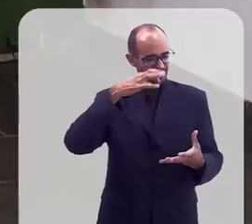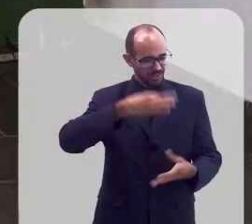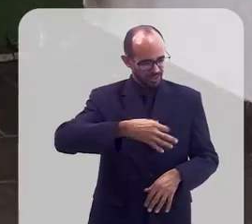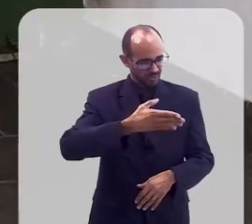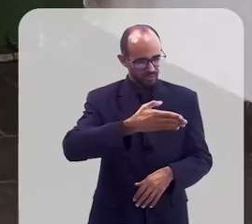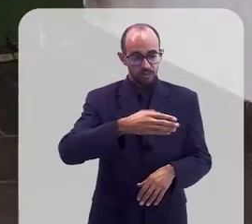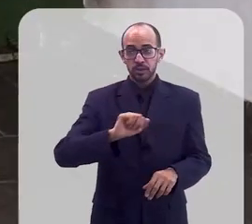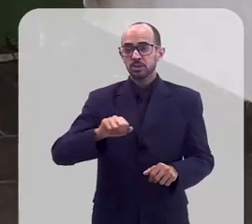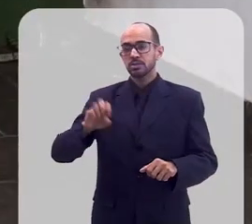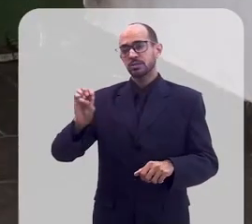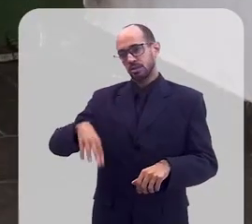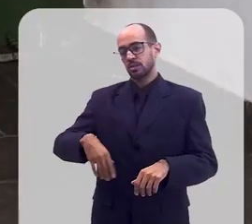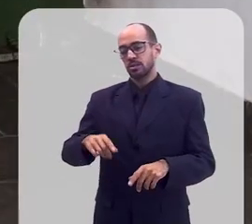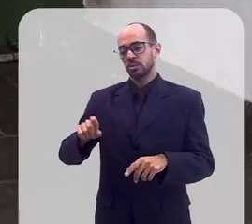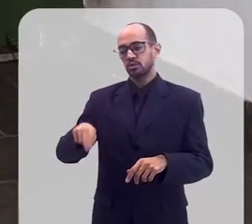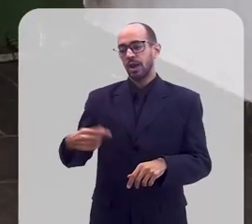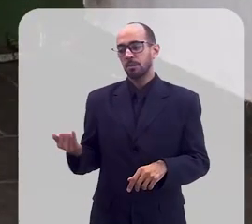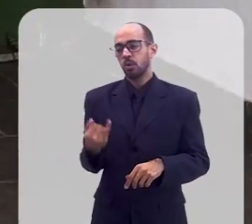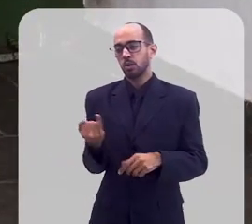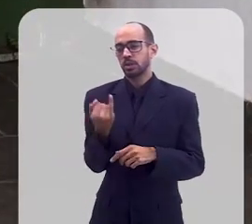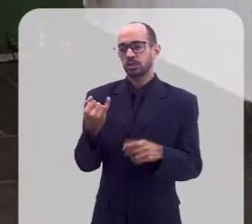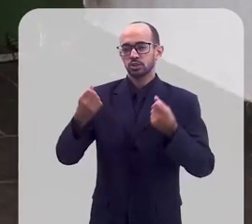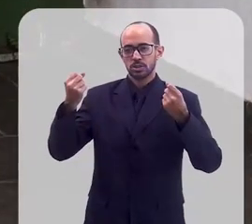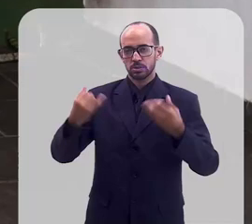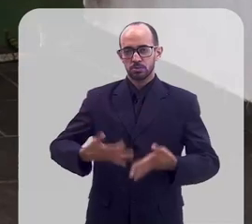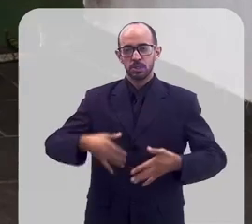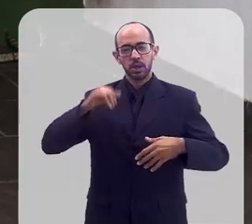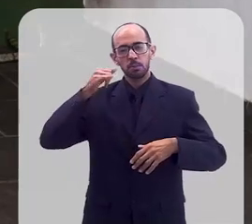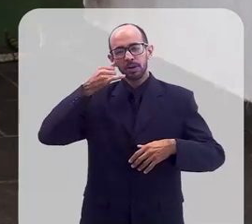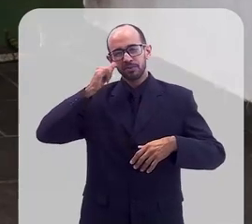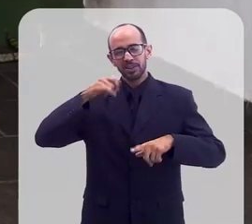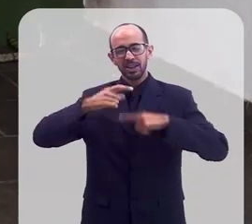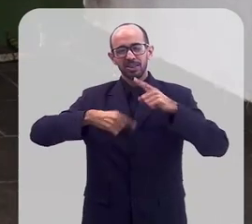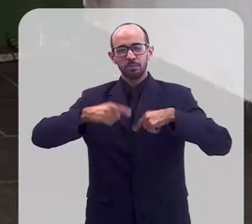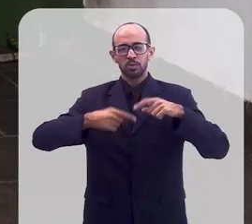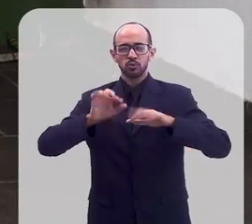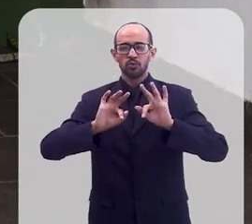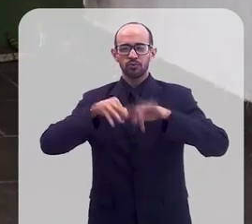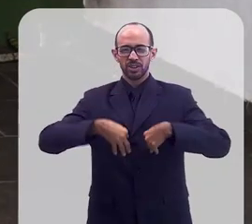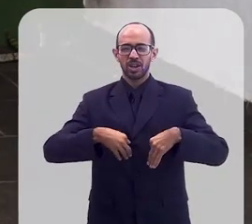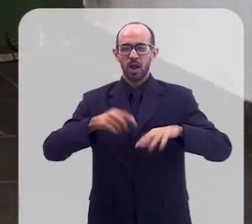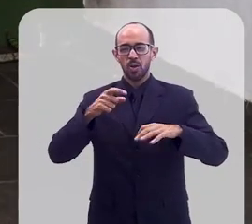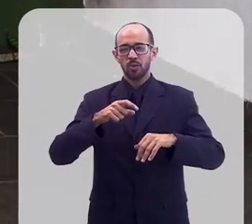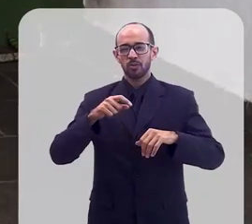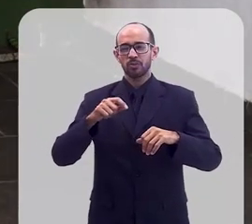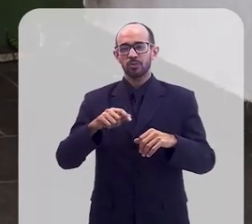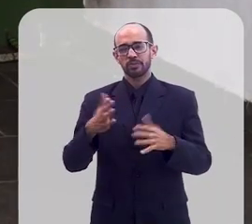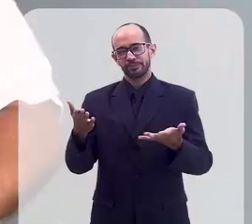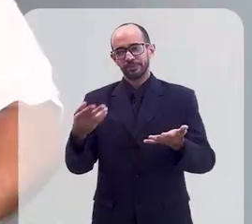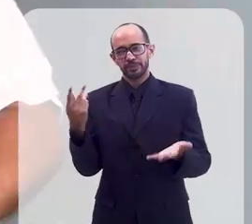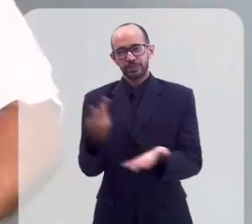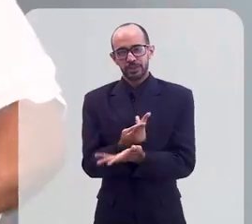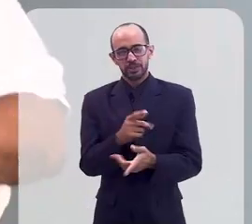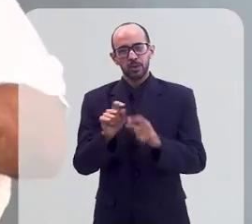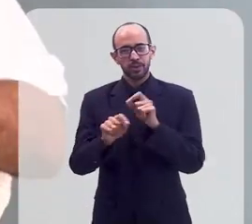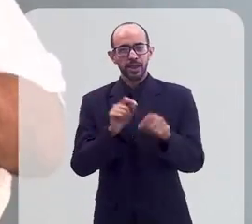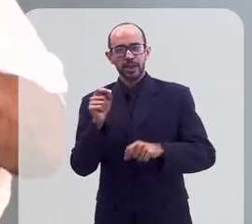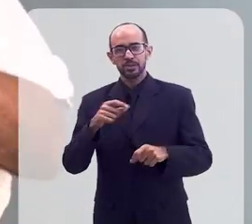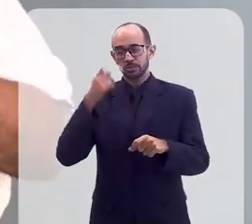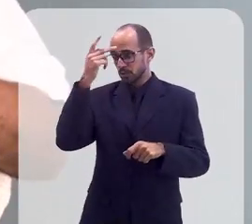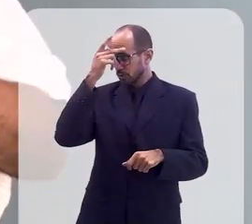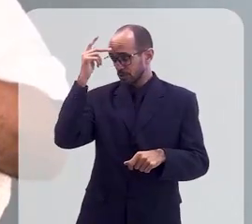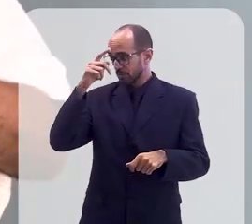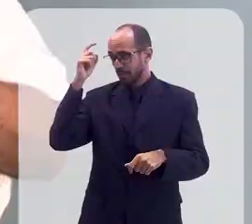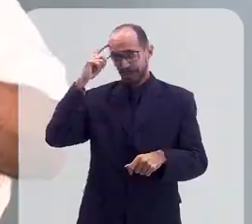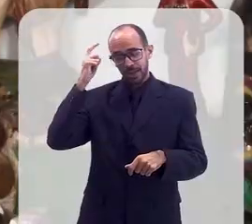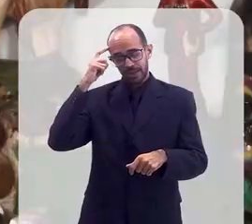fim não justifica os meios. Claro. Então a gente já explica tudo para que não ocorra o habitual, né? Que as pessoas